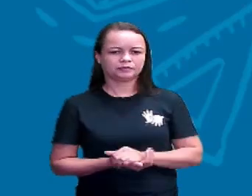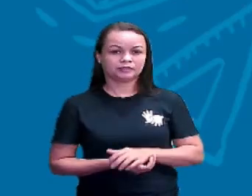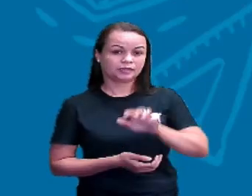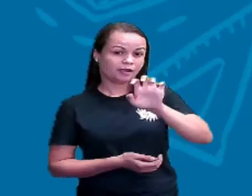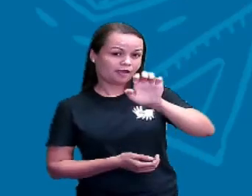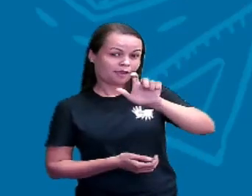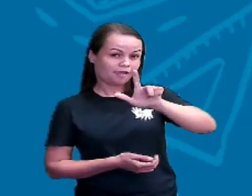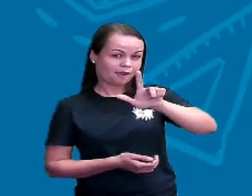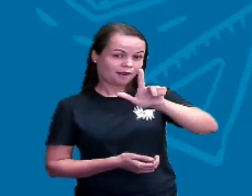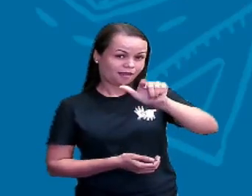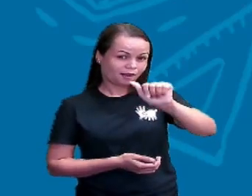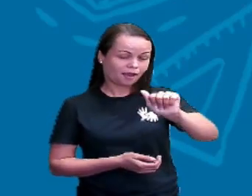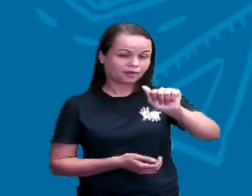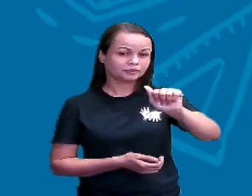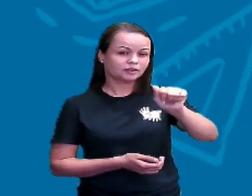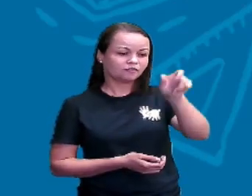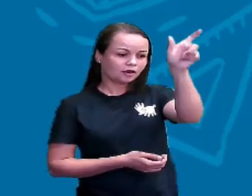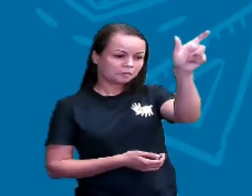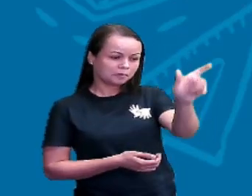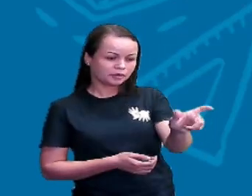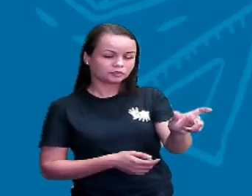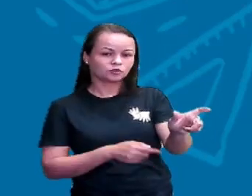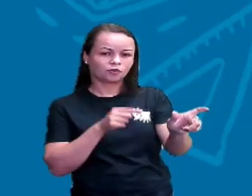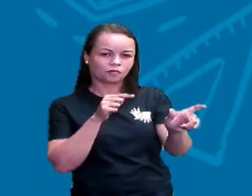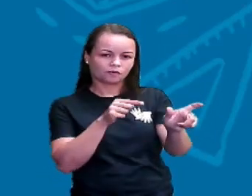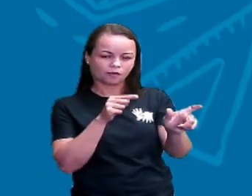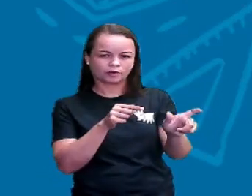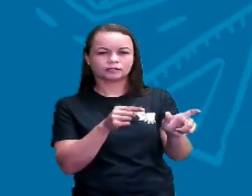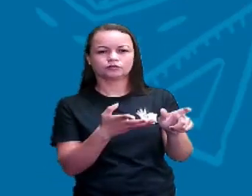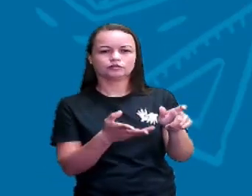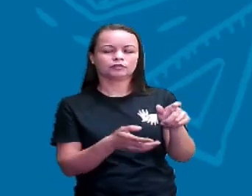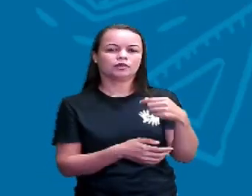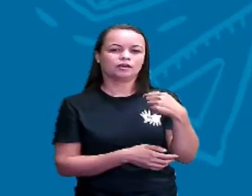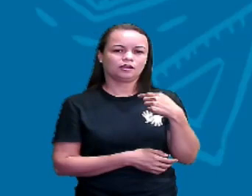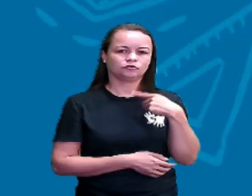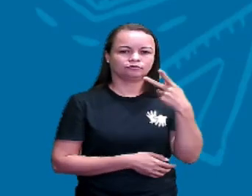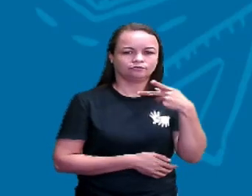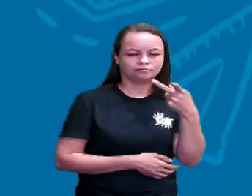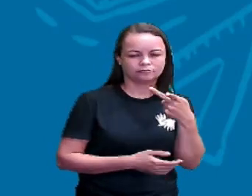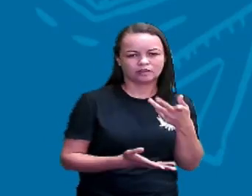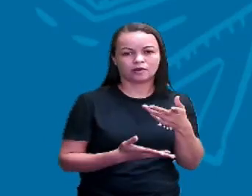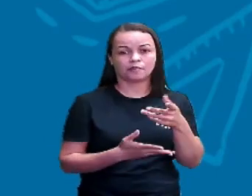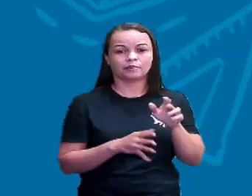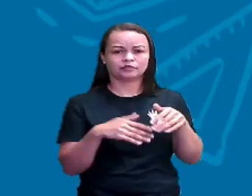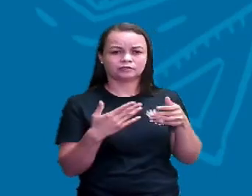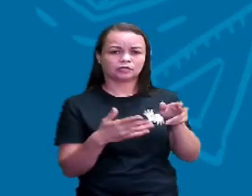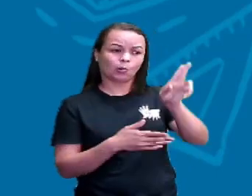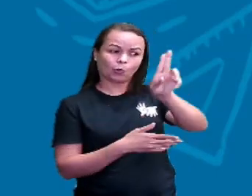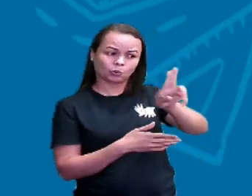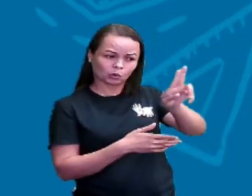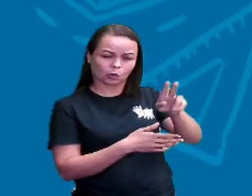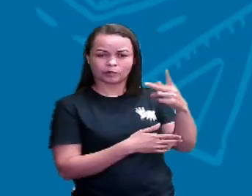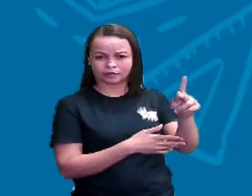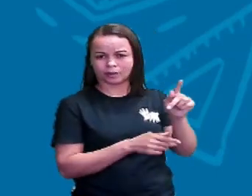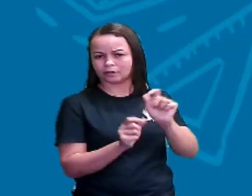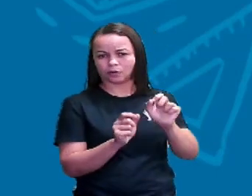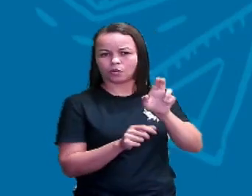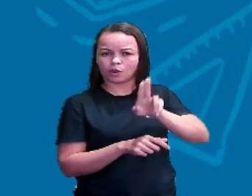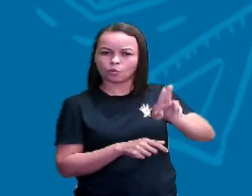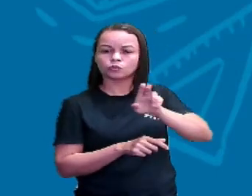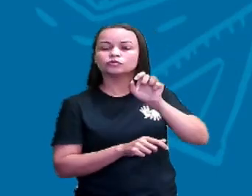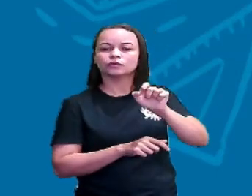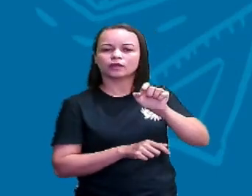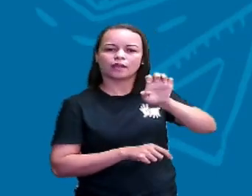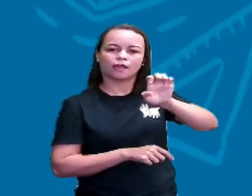Ela se refere à pessoa sobre quem eu estou falando. Então, para eu não dizer o nome da pessoa, eu uso ela.